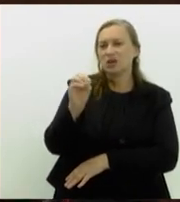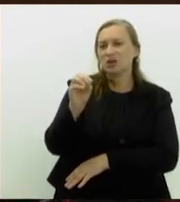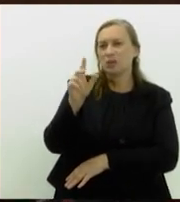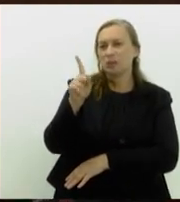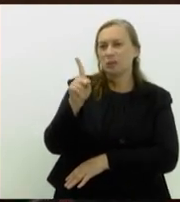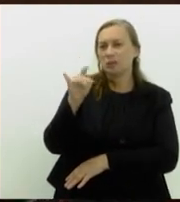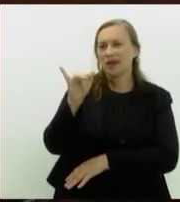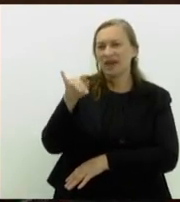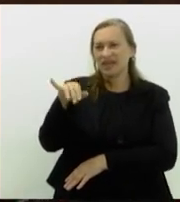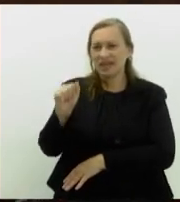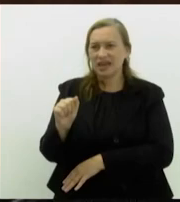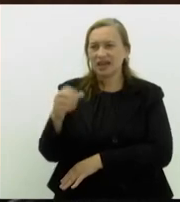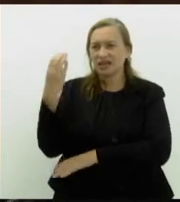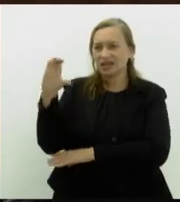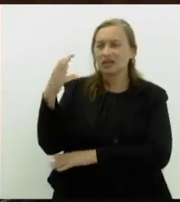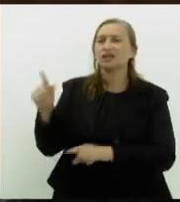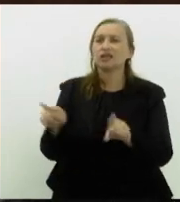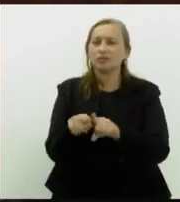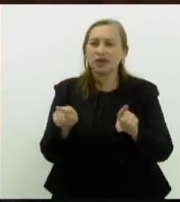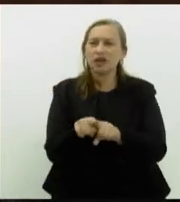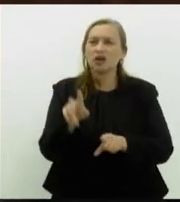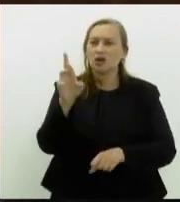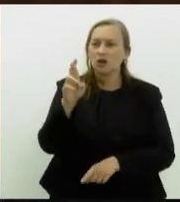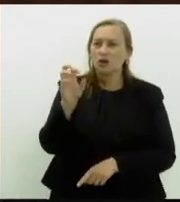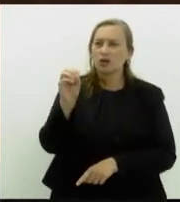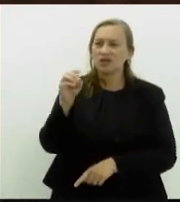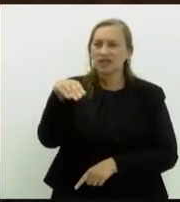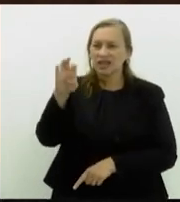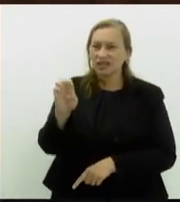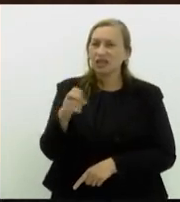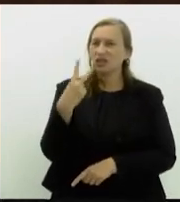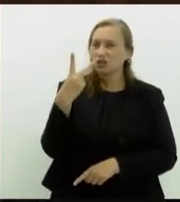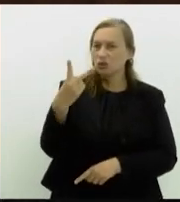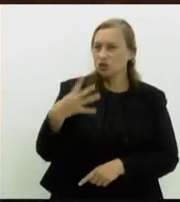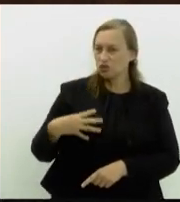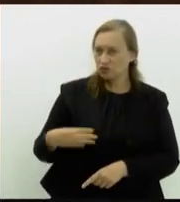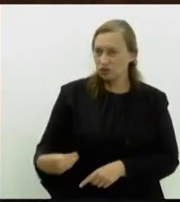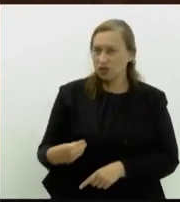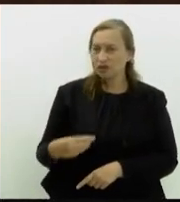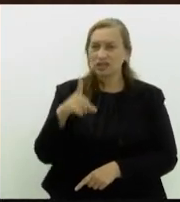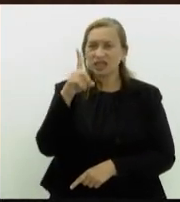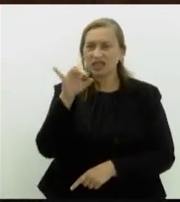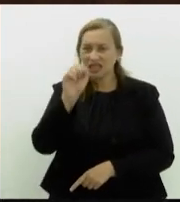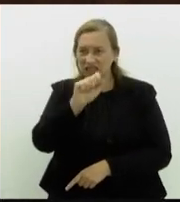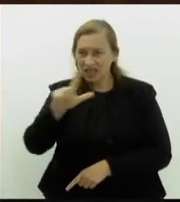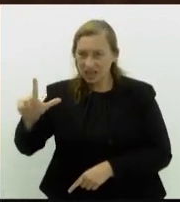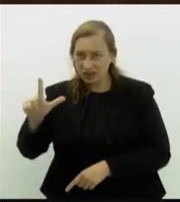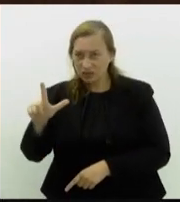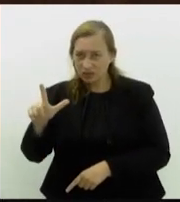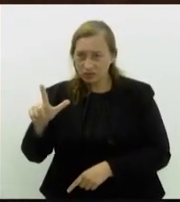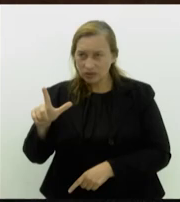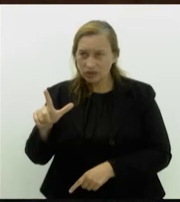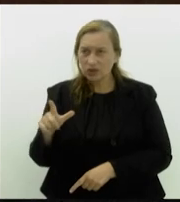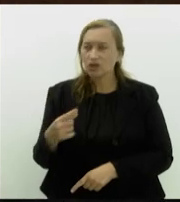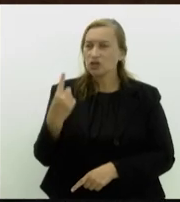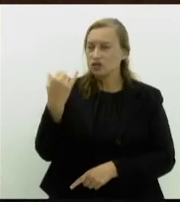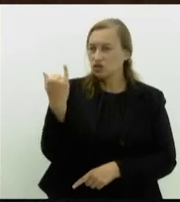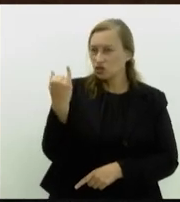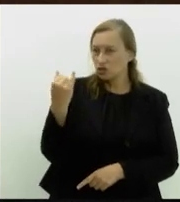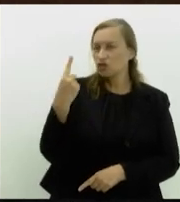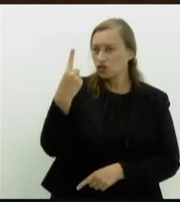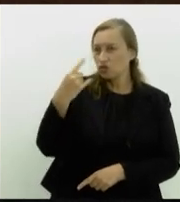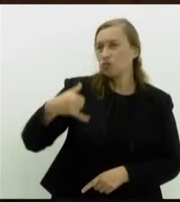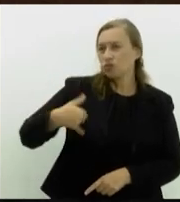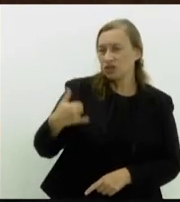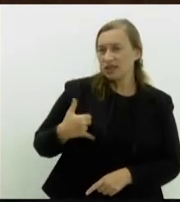Niterói, além dele, Rosiane Claudino de Freitas e suas duas crianças, Daniel Claudino da Silva Pinto, de 1 ano, e Maitê Claudino de